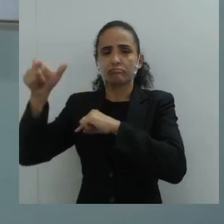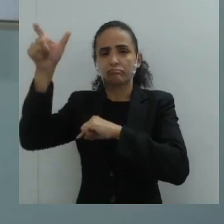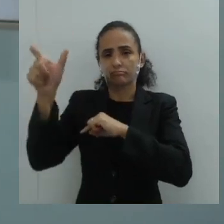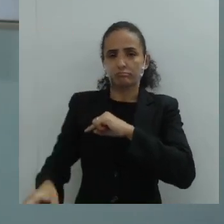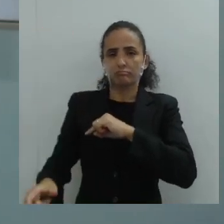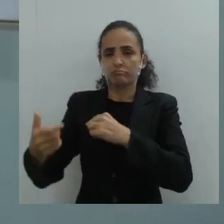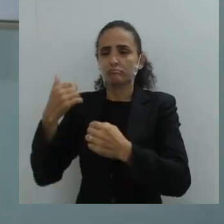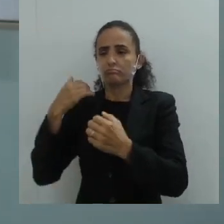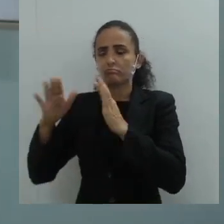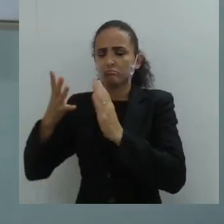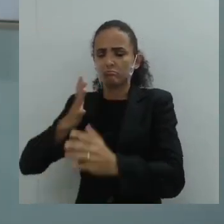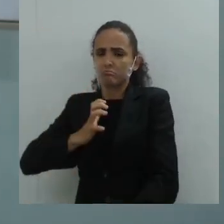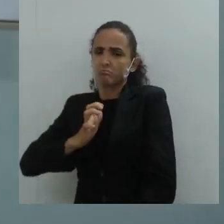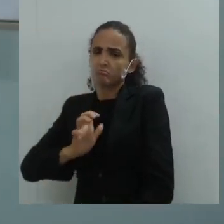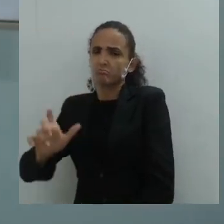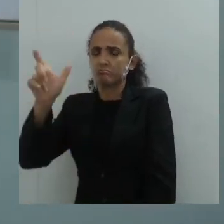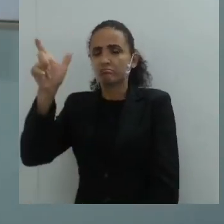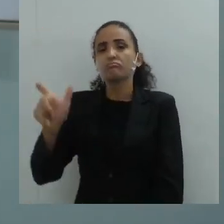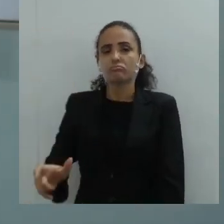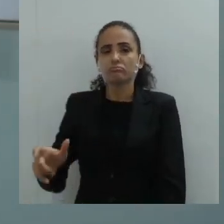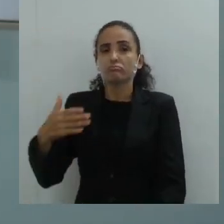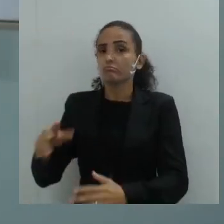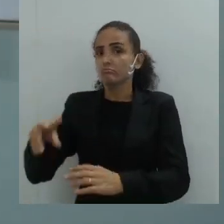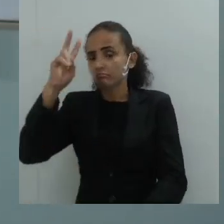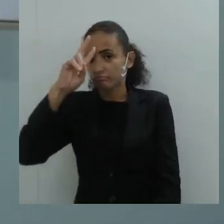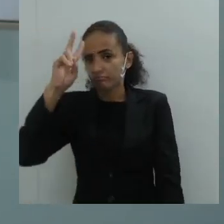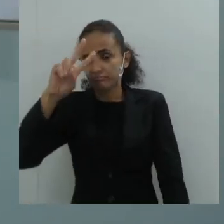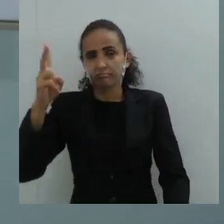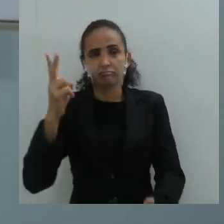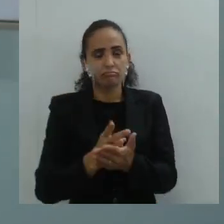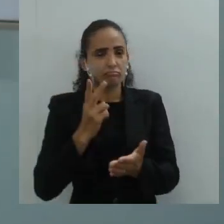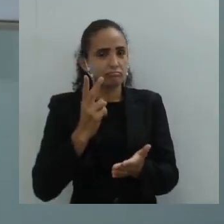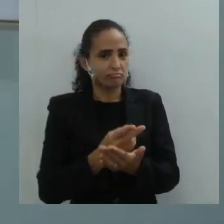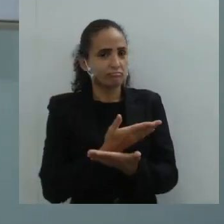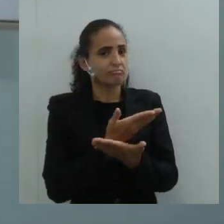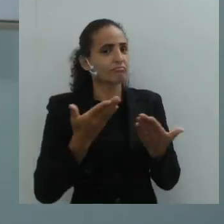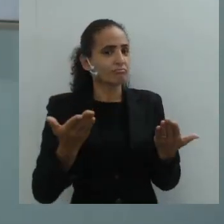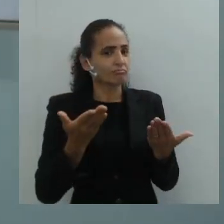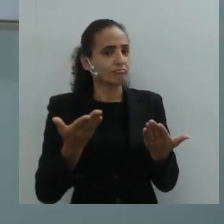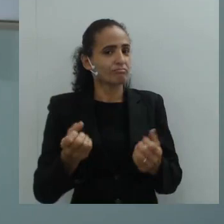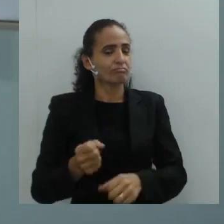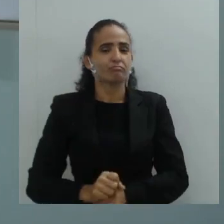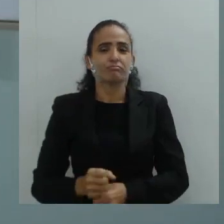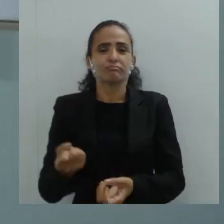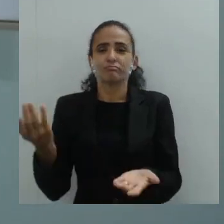de discurso de ódio. Lembrem-se sempre. Então aqui fica